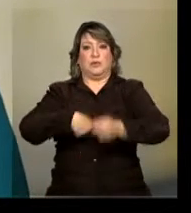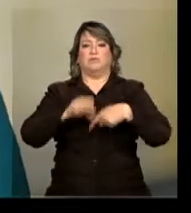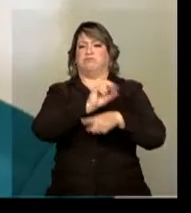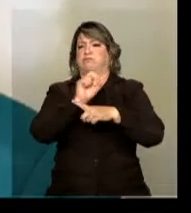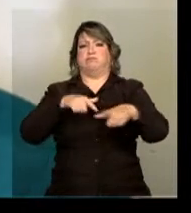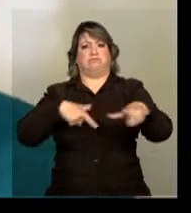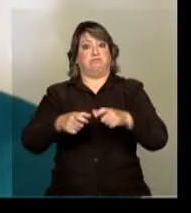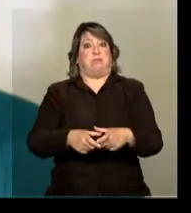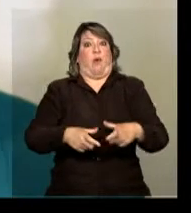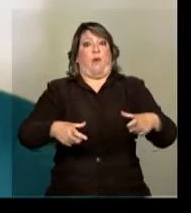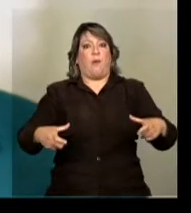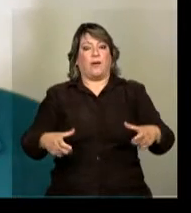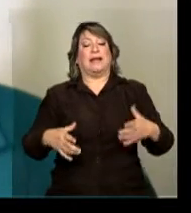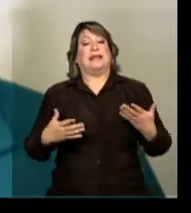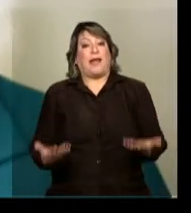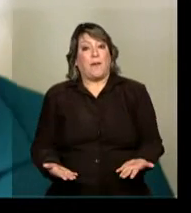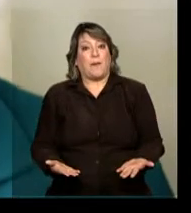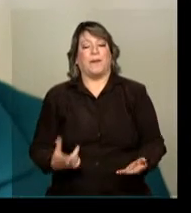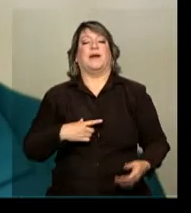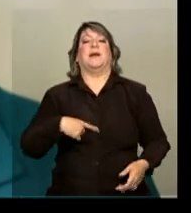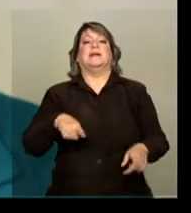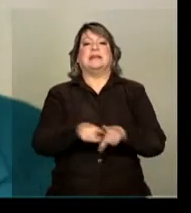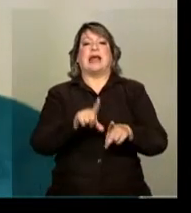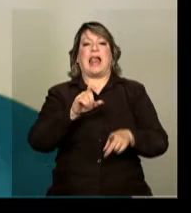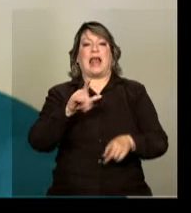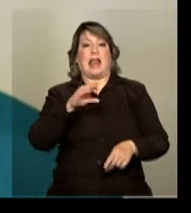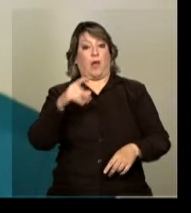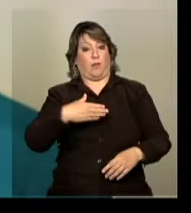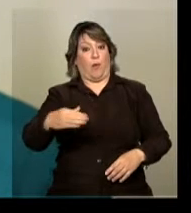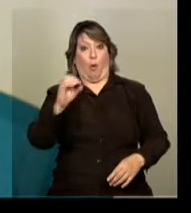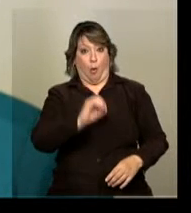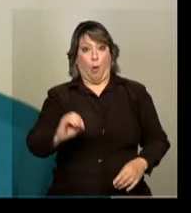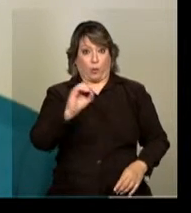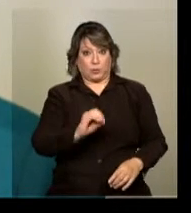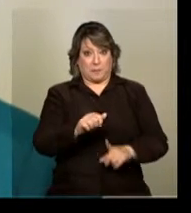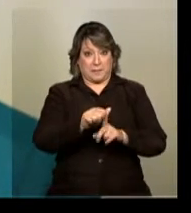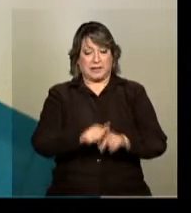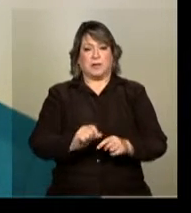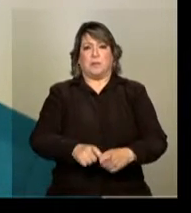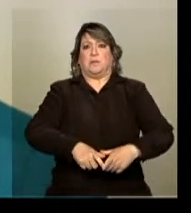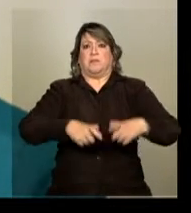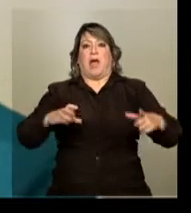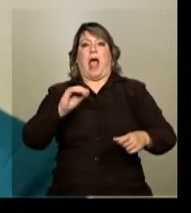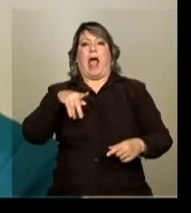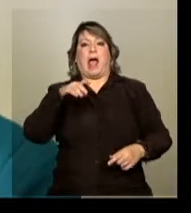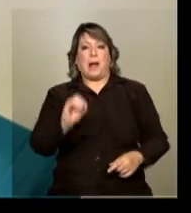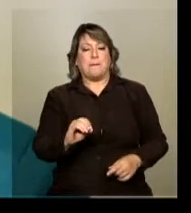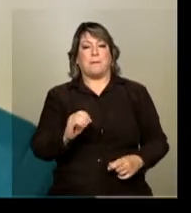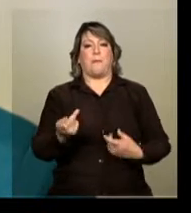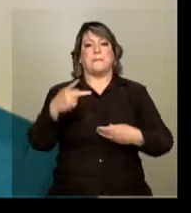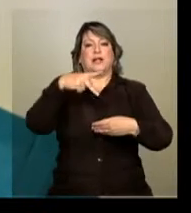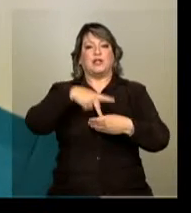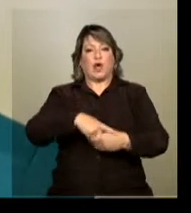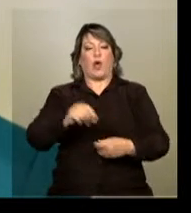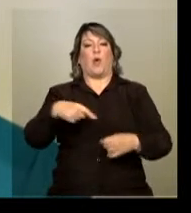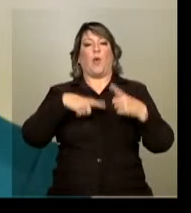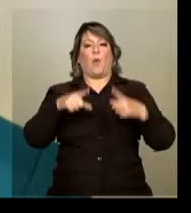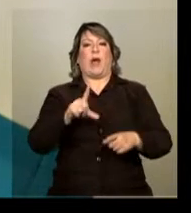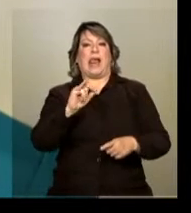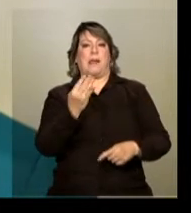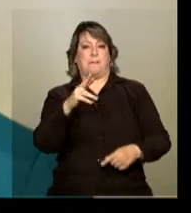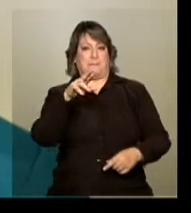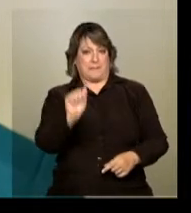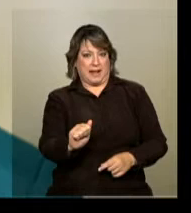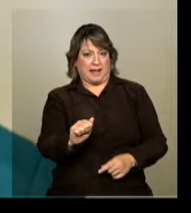de empregos vamos também leiloar em outubro um imenso campo de petróleo do pré sal o campo de libra